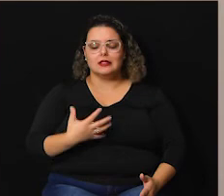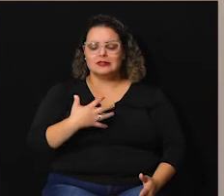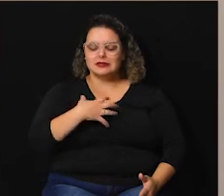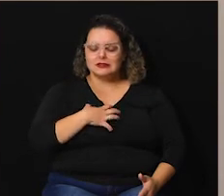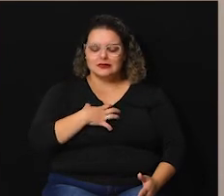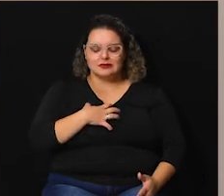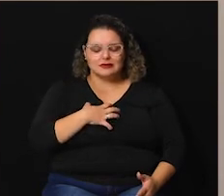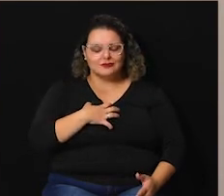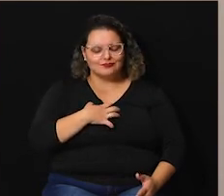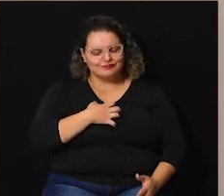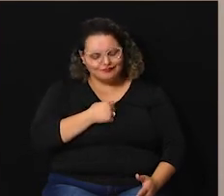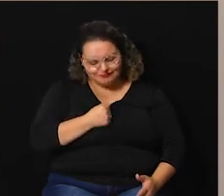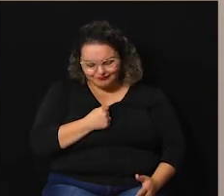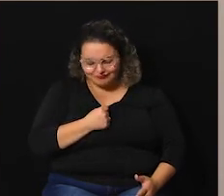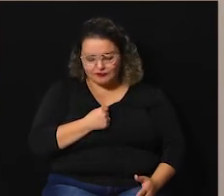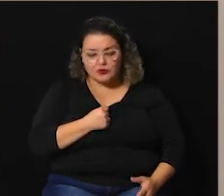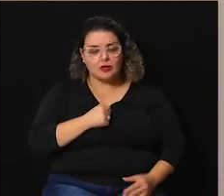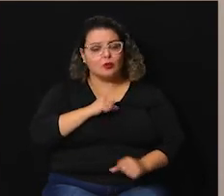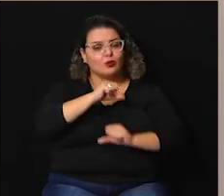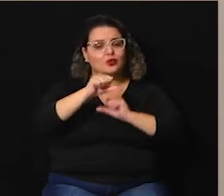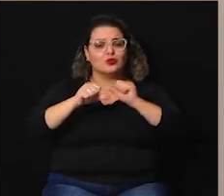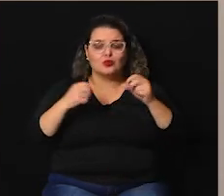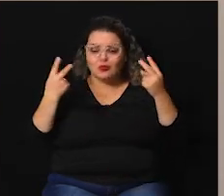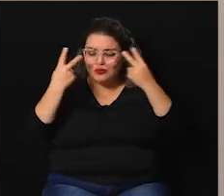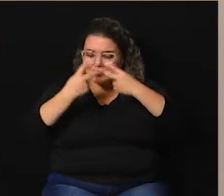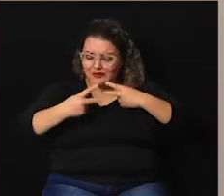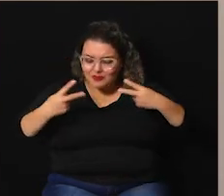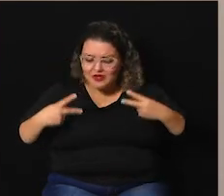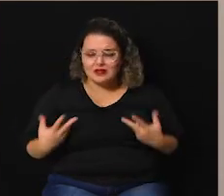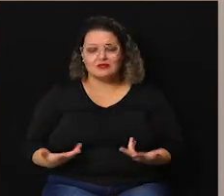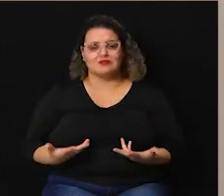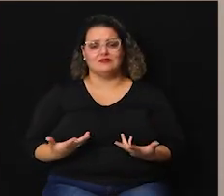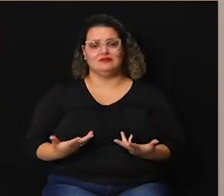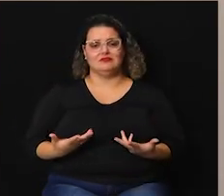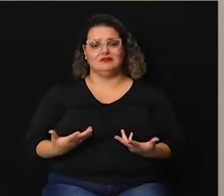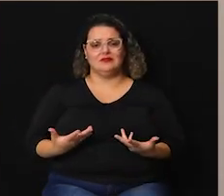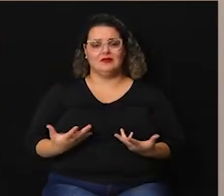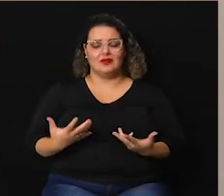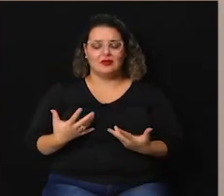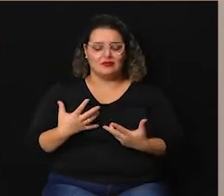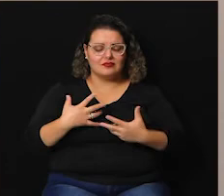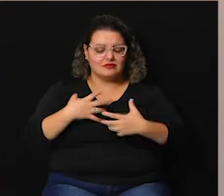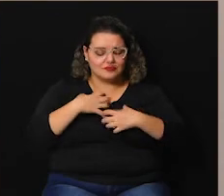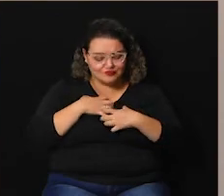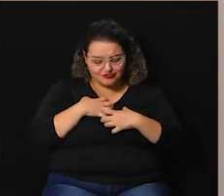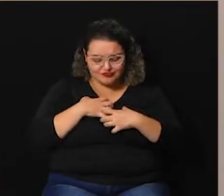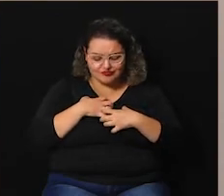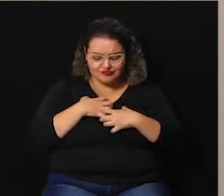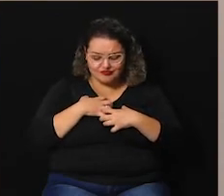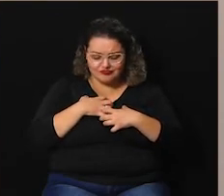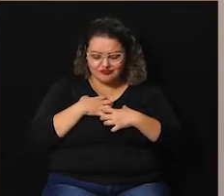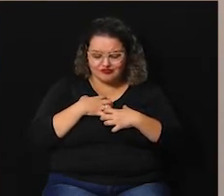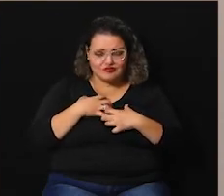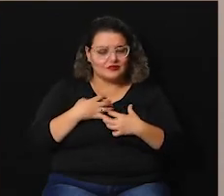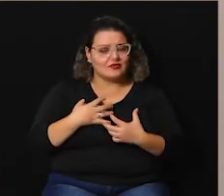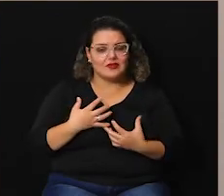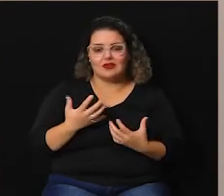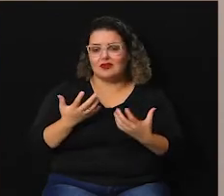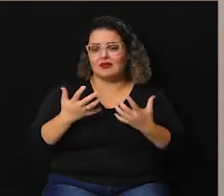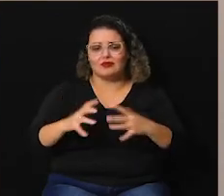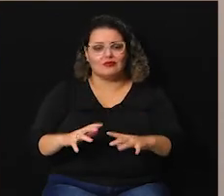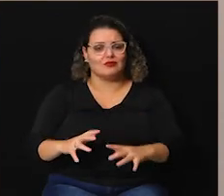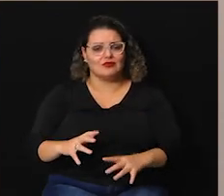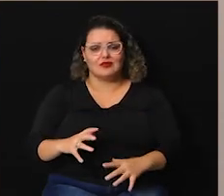ressentimento muito grande, porque algo mudou na minha imagem, eu me ressinto e eu deixo de experimentar